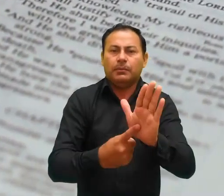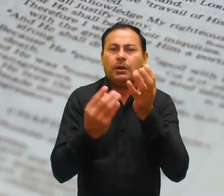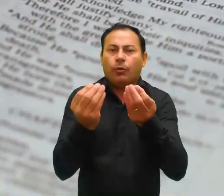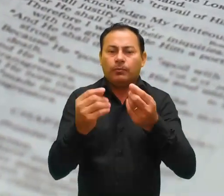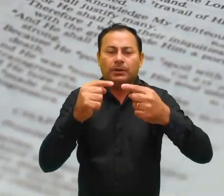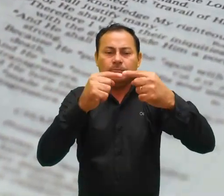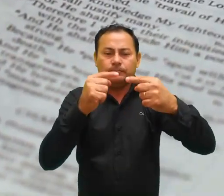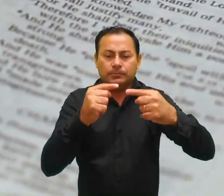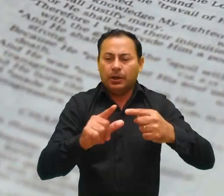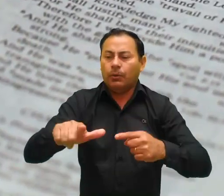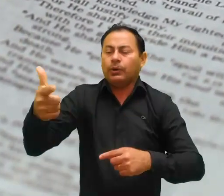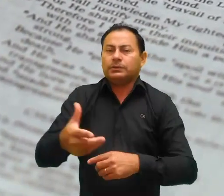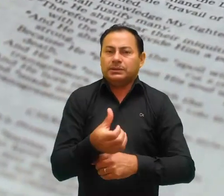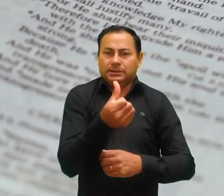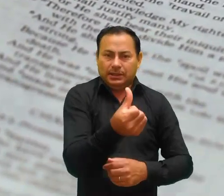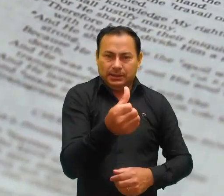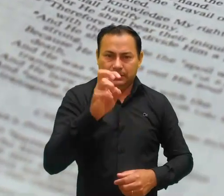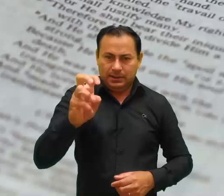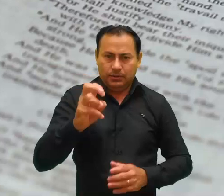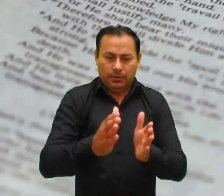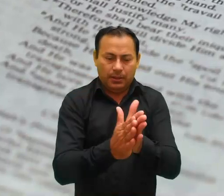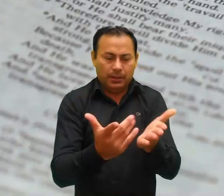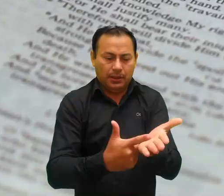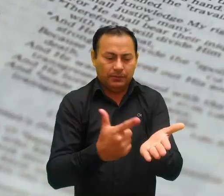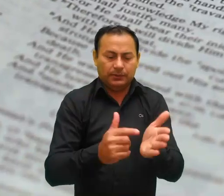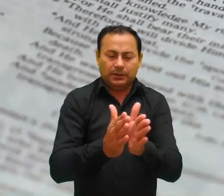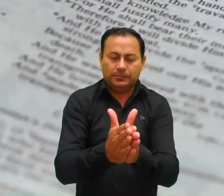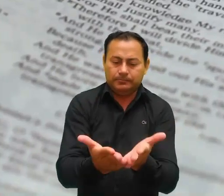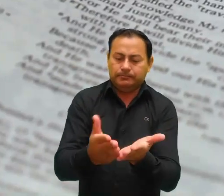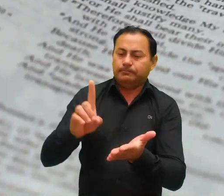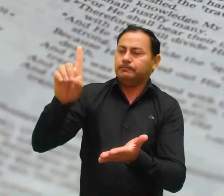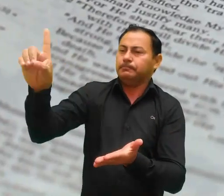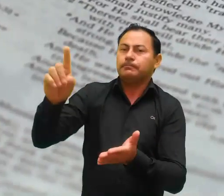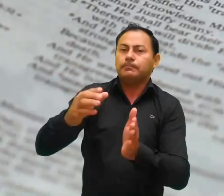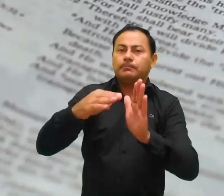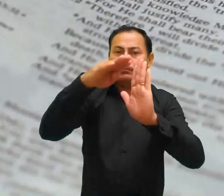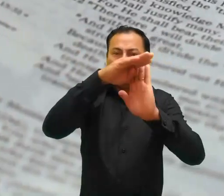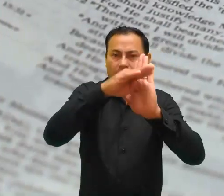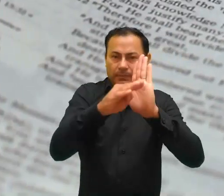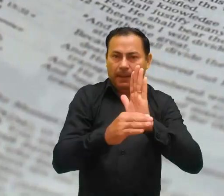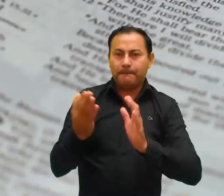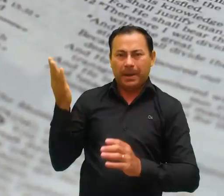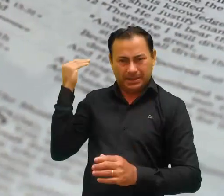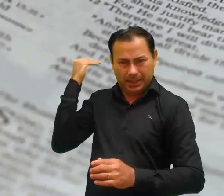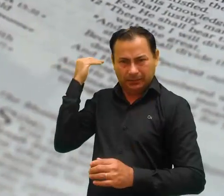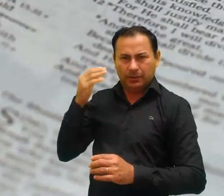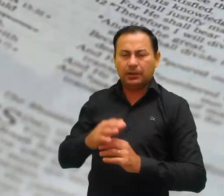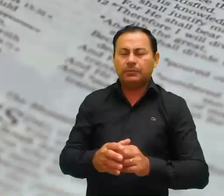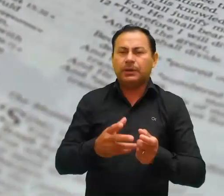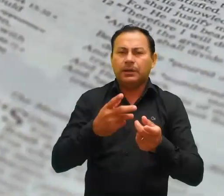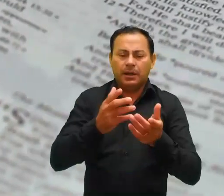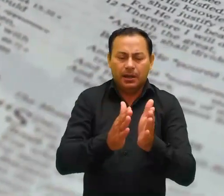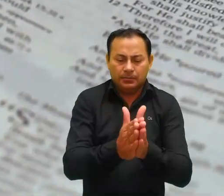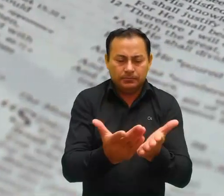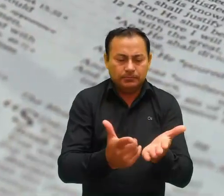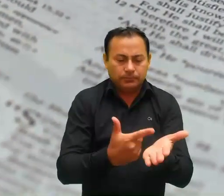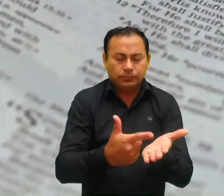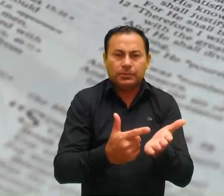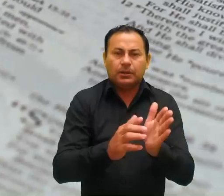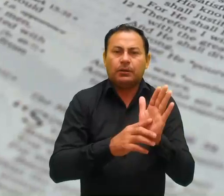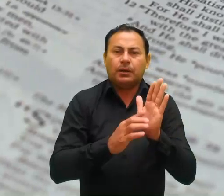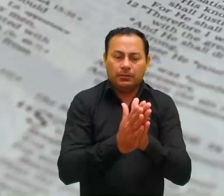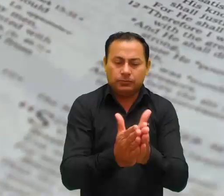como ele se encaixa com os outros 65 livros da Bíblia. No programa passado comentamos que a Bíblia começa com